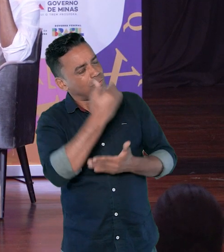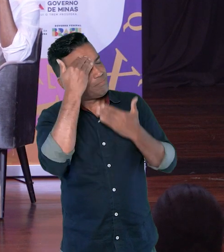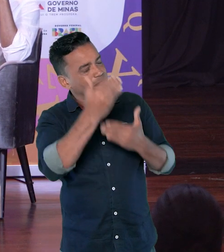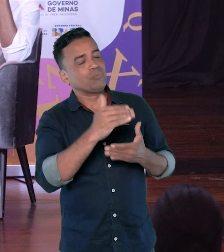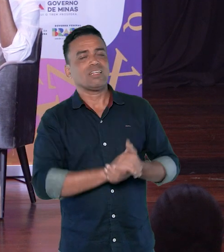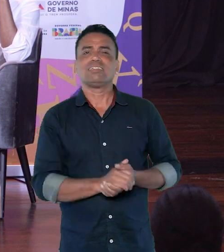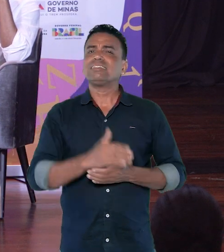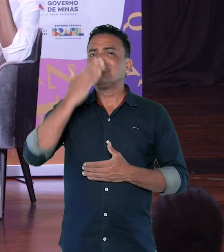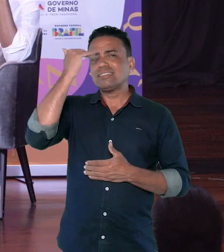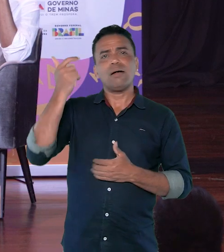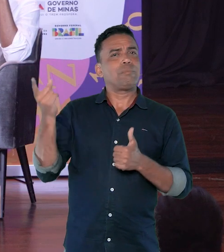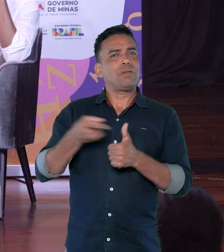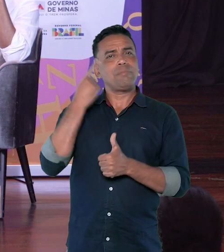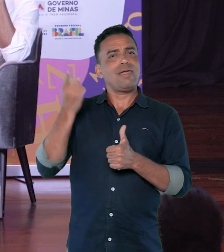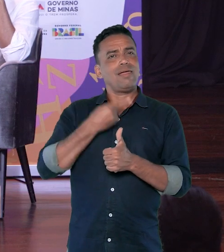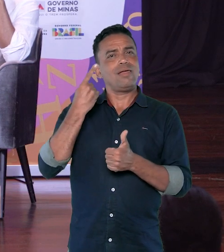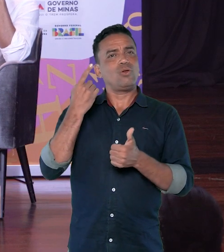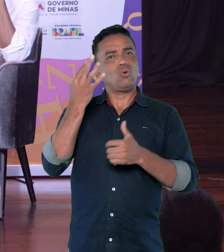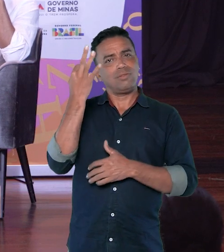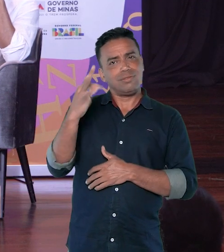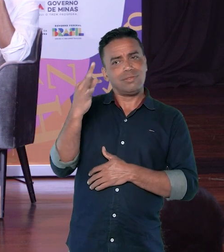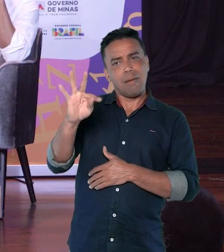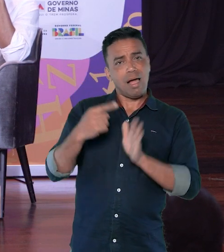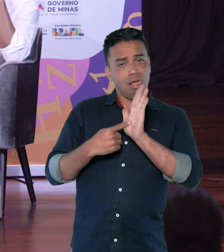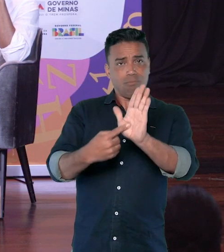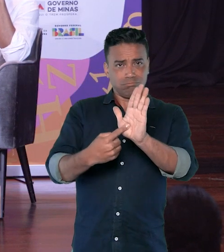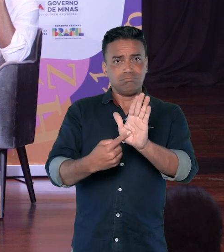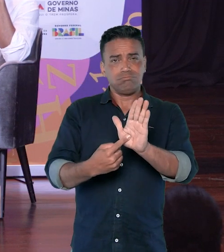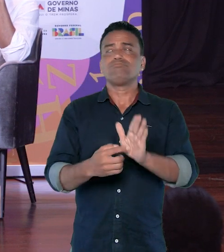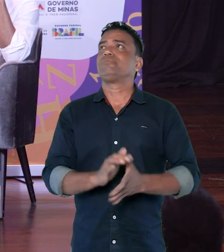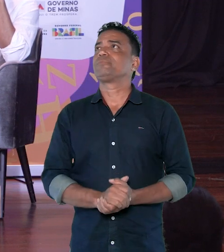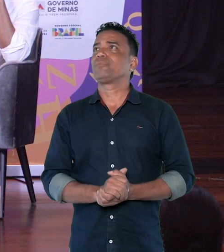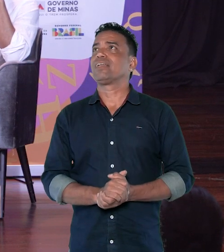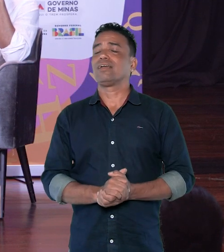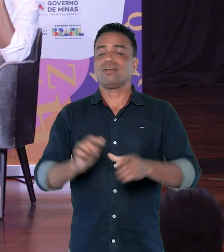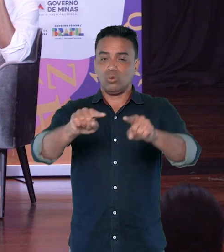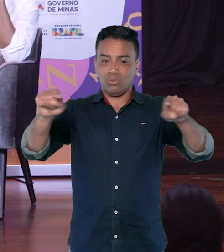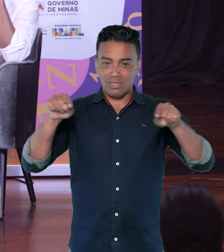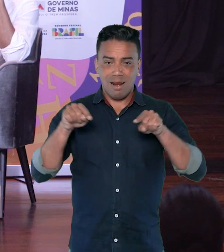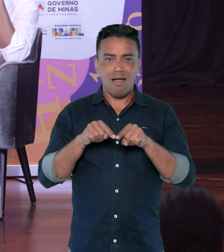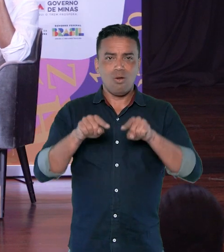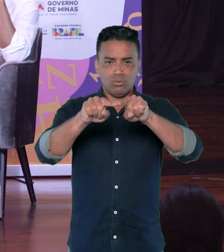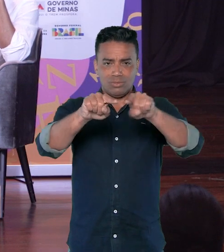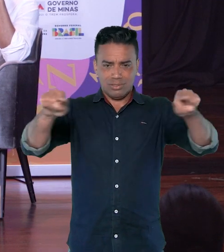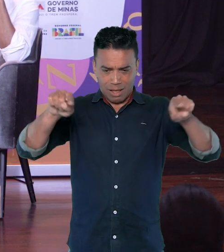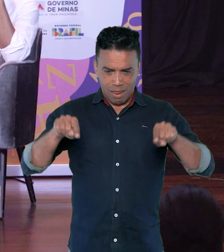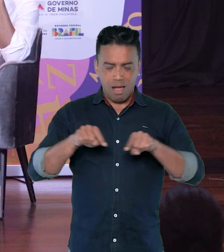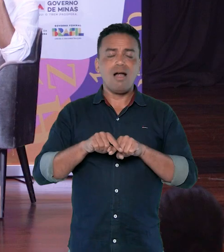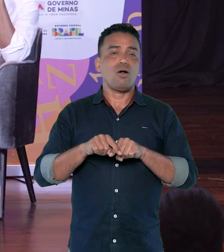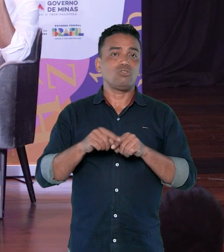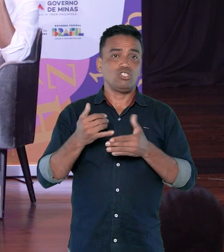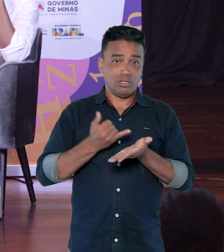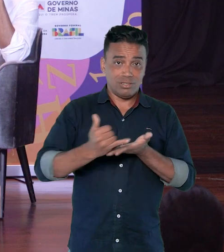Sabe que o primeiro trabalho que eu apresentei num salão de iniciação